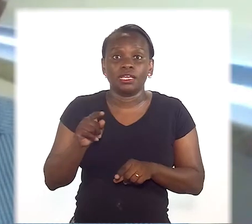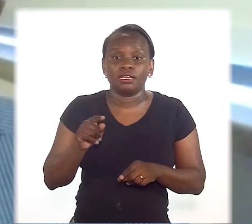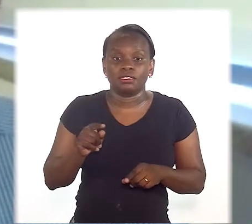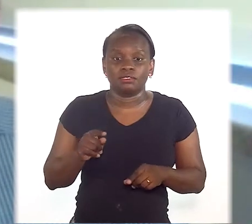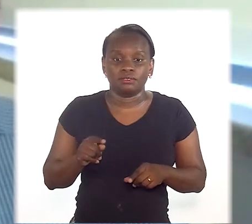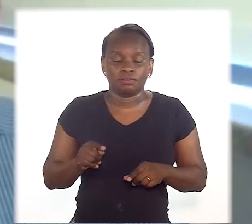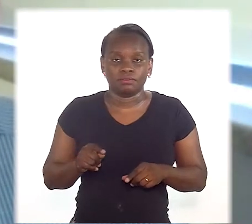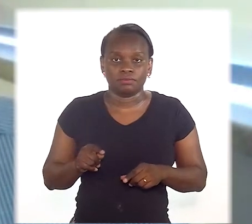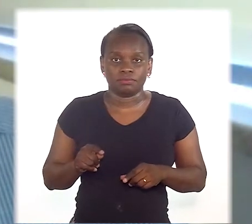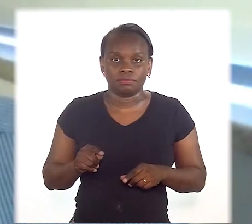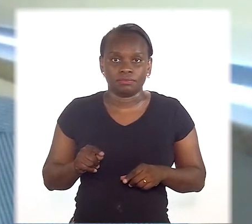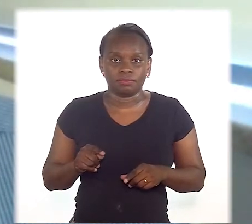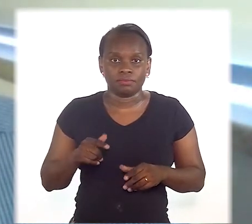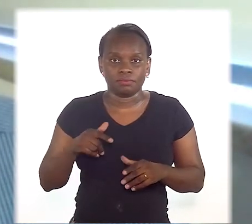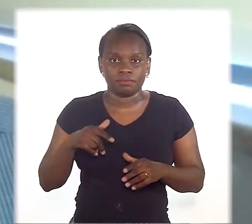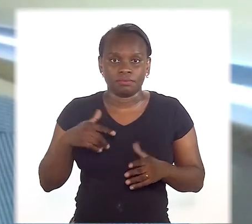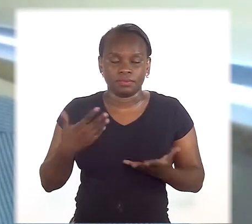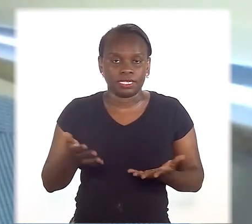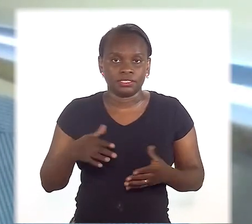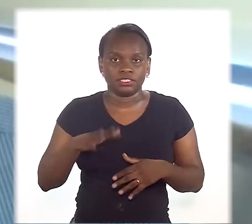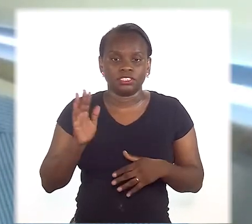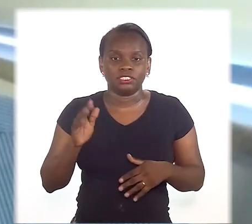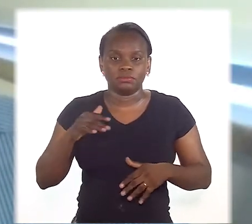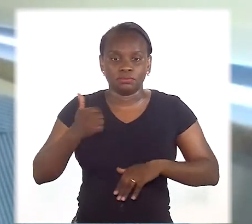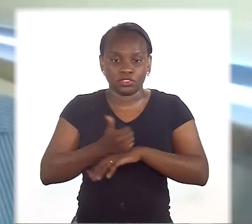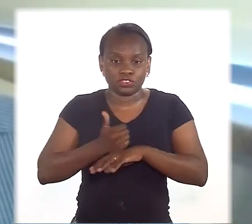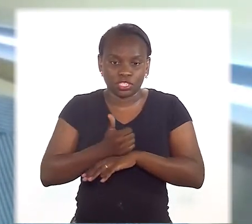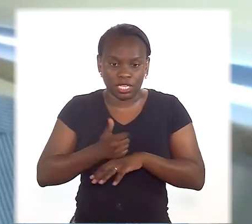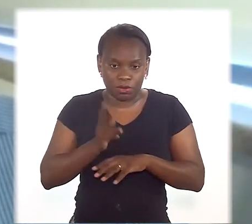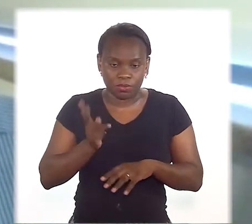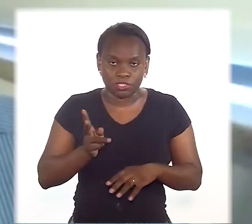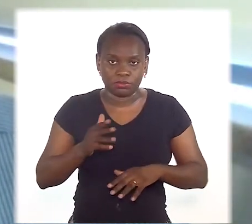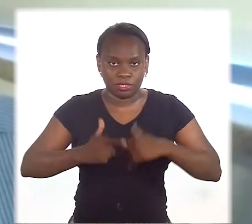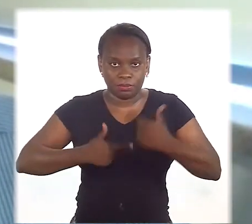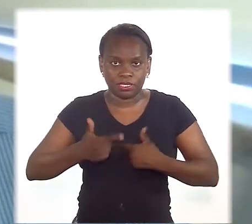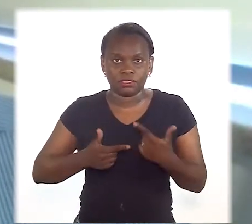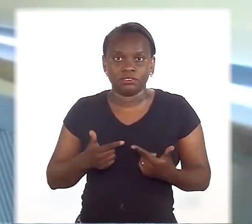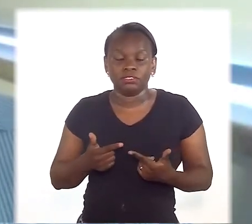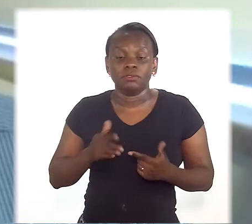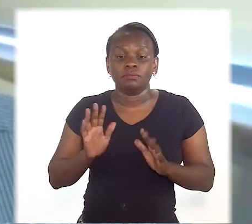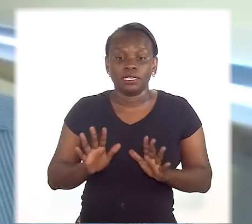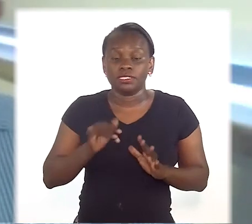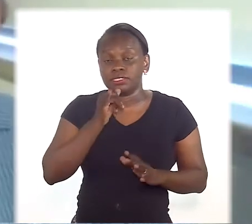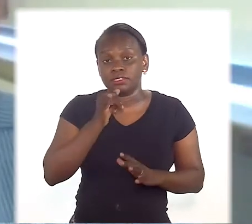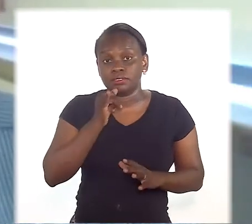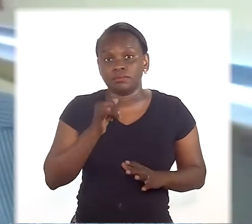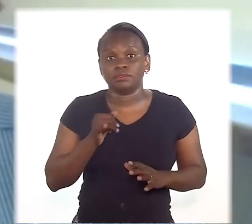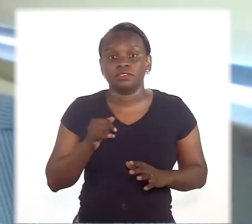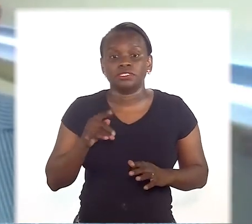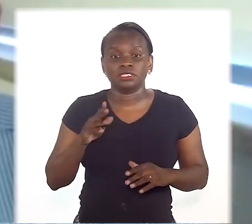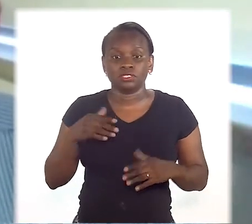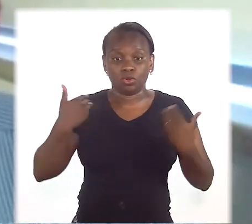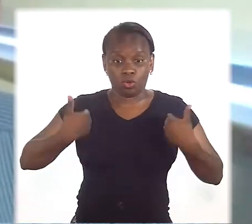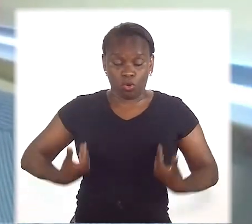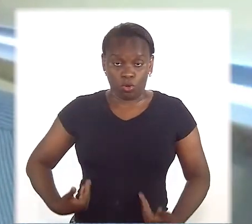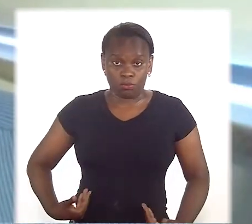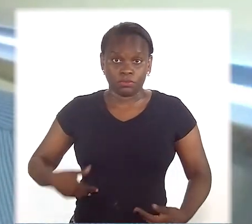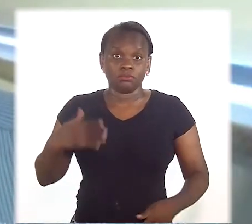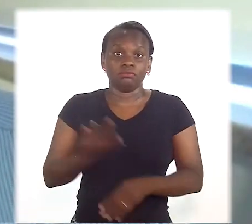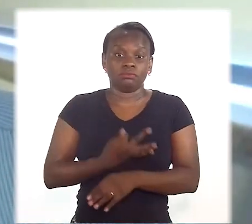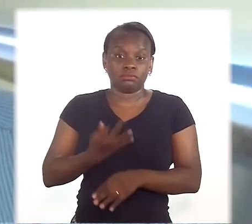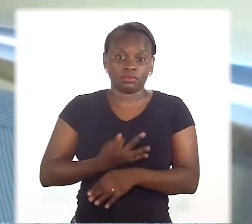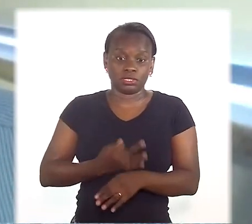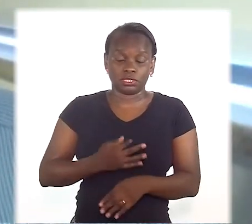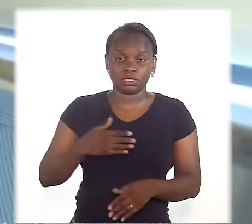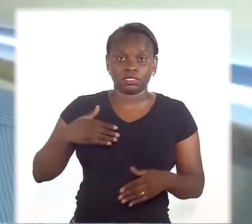de ordem mais do profissional mesmo, mas que é assim, por exemplo, tolerância